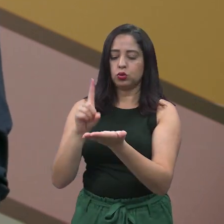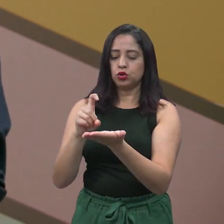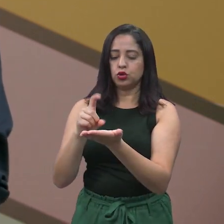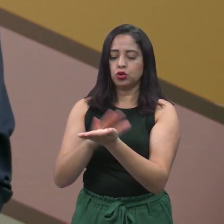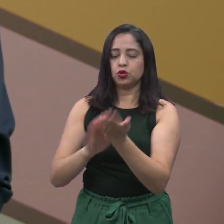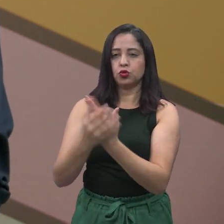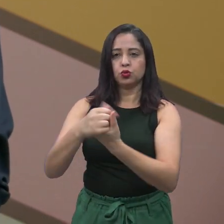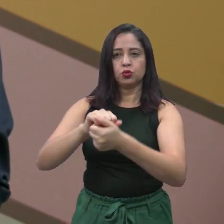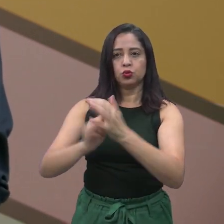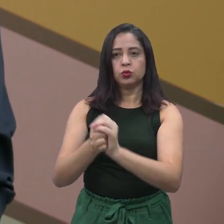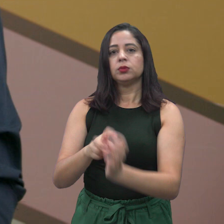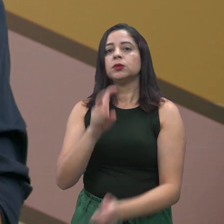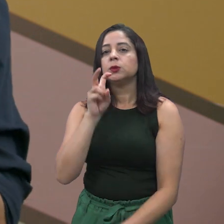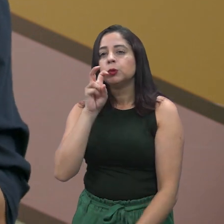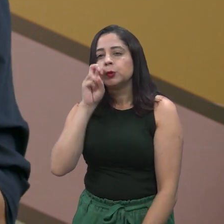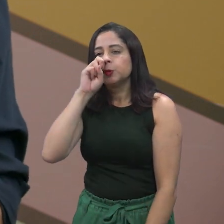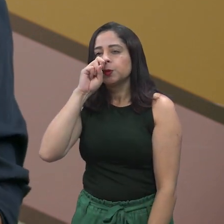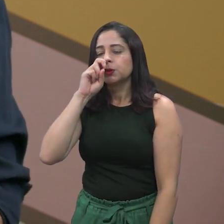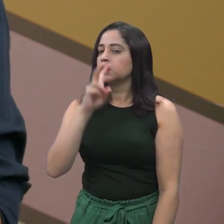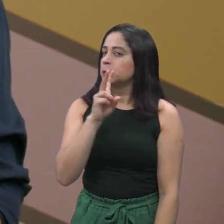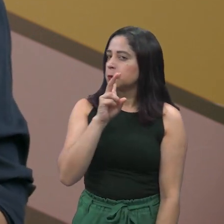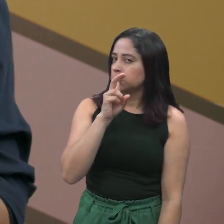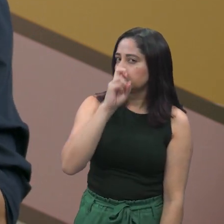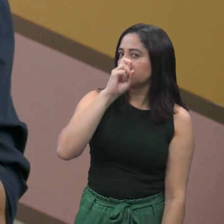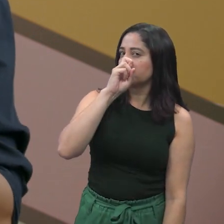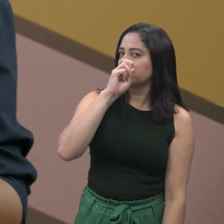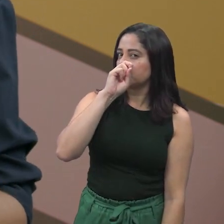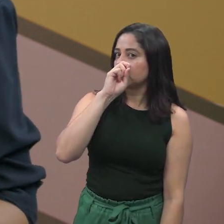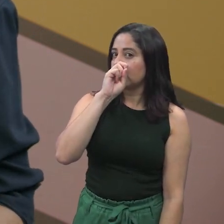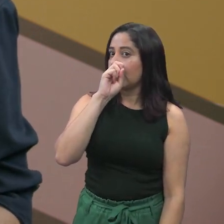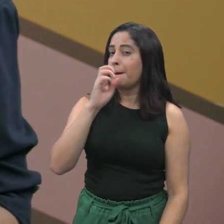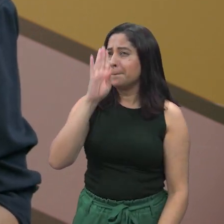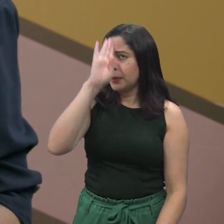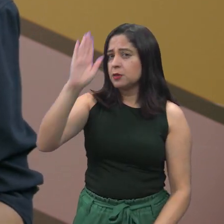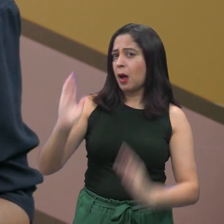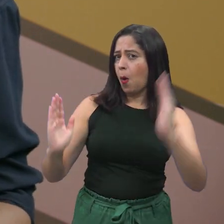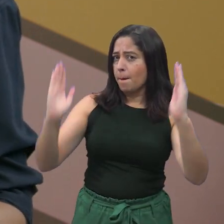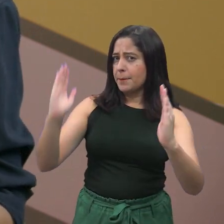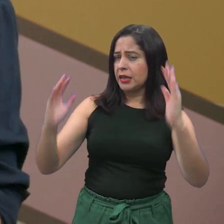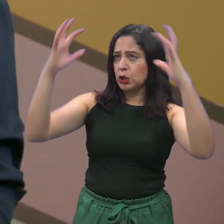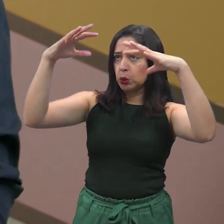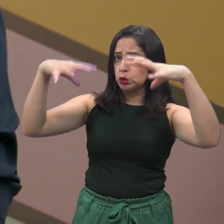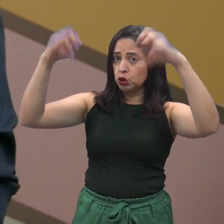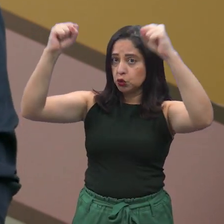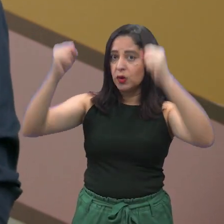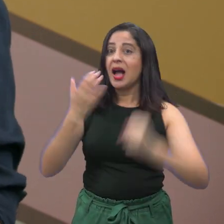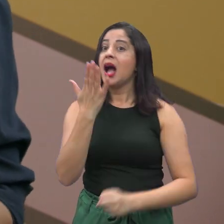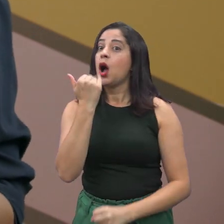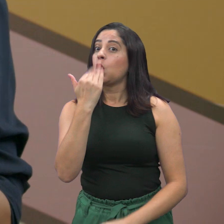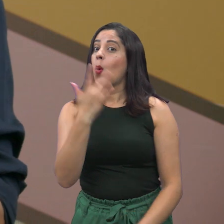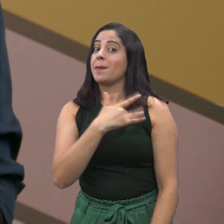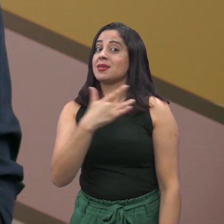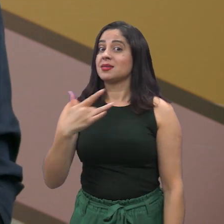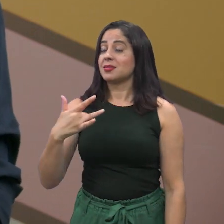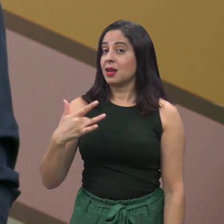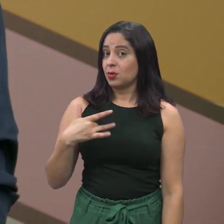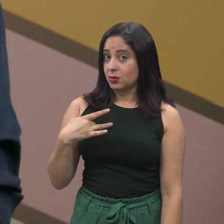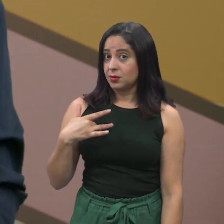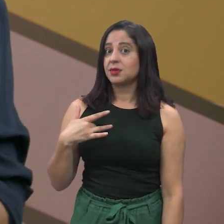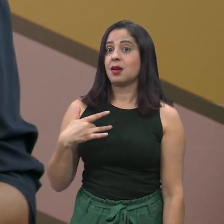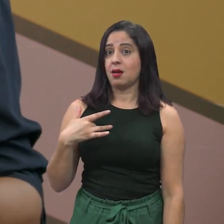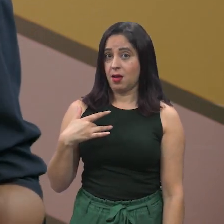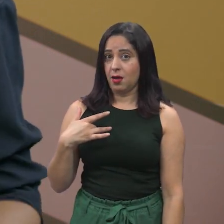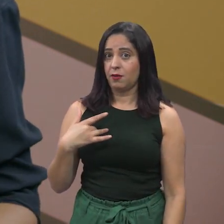com soluções fisiológicas ou isotônicas, principalmente na época de estiagem, uma boa alimentação, uma alimentação equilibrada para